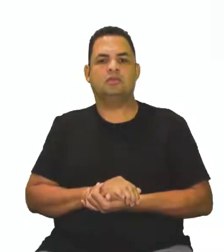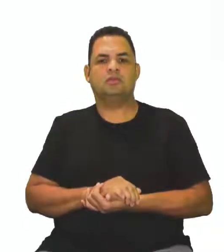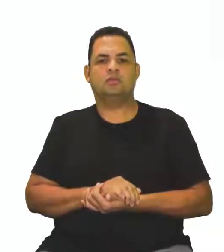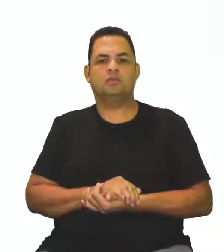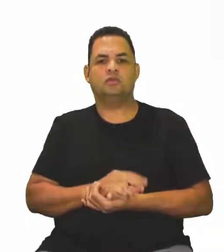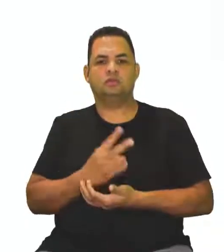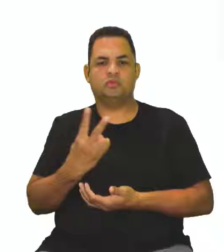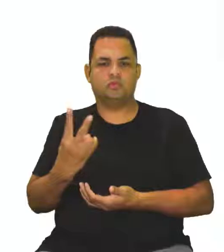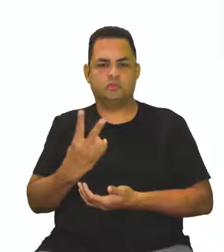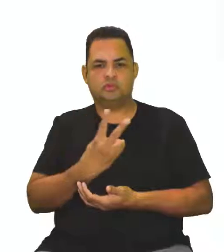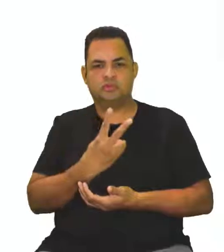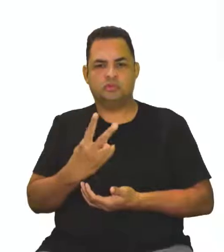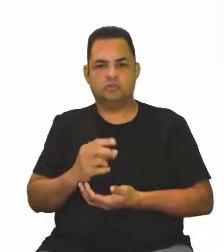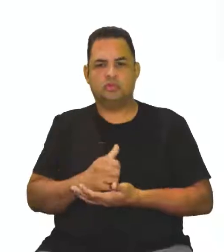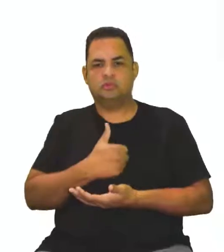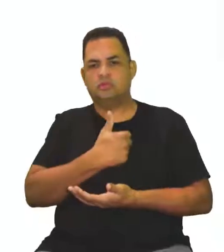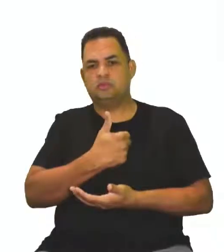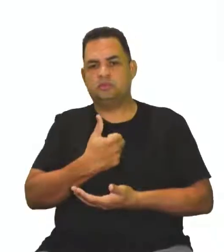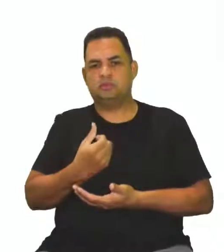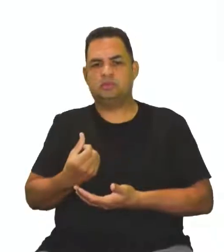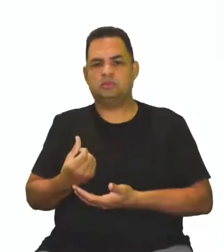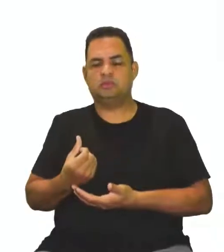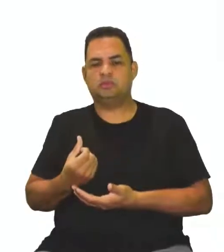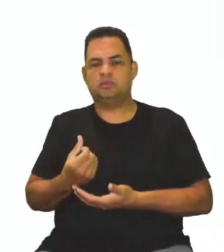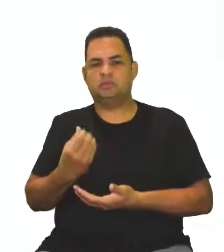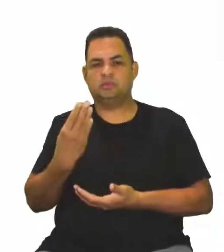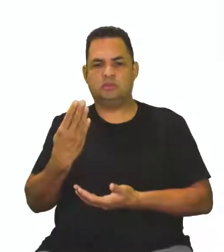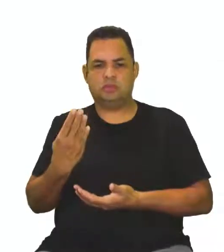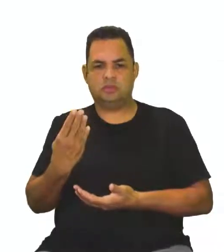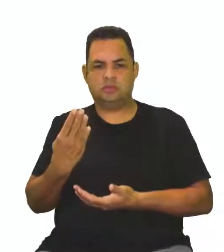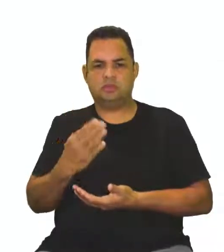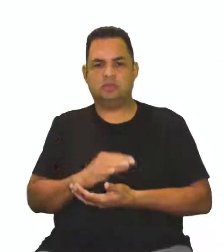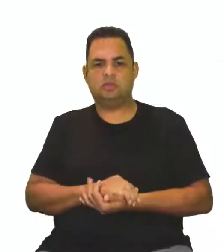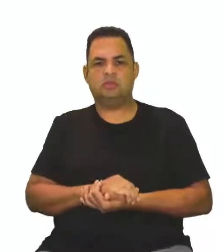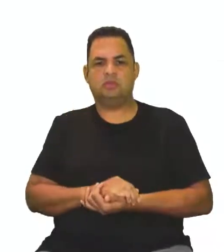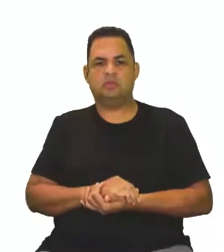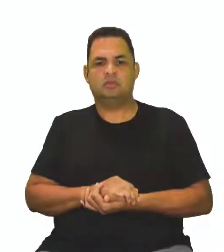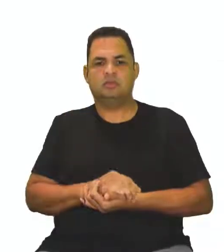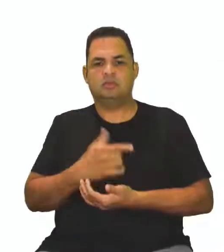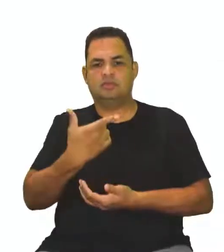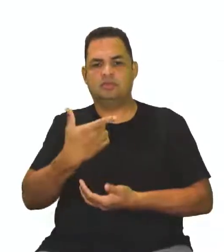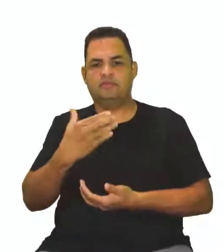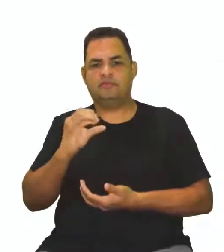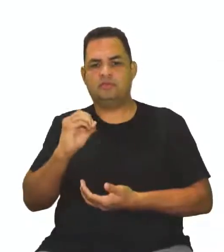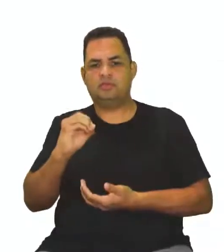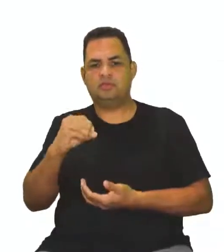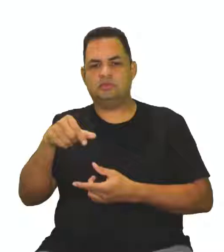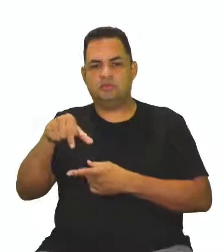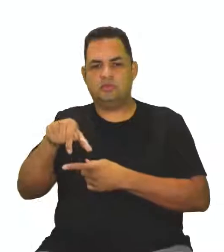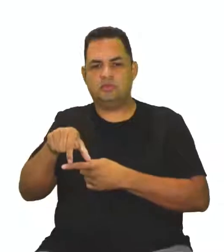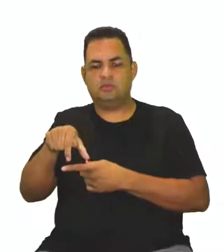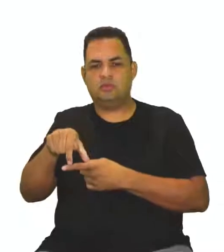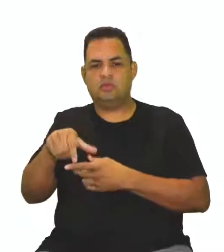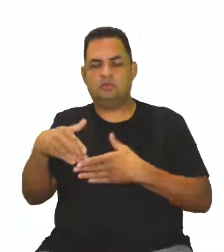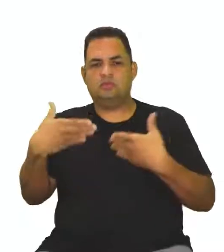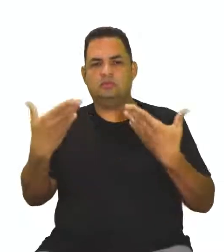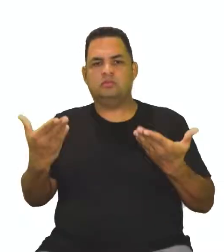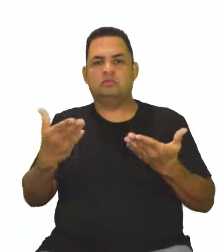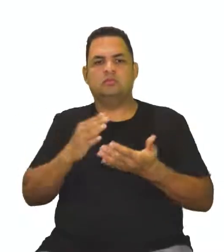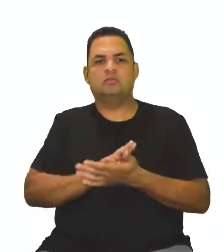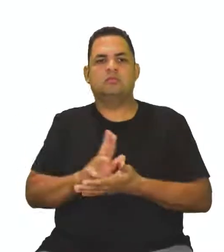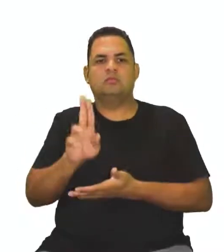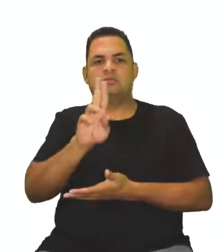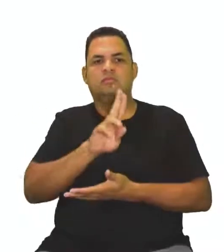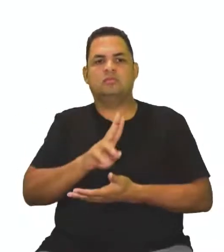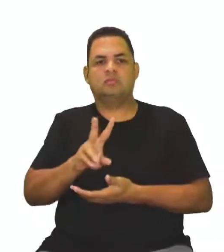valem 16 e esse aqui 4, deu 20, certo? Então eu vou utilizar aqui, ó,